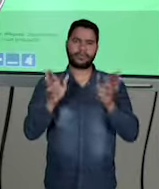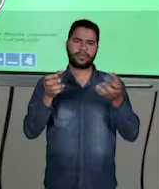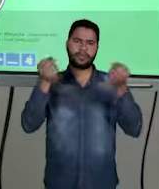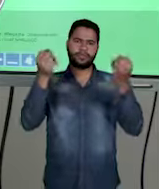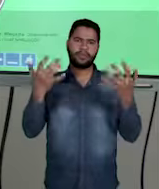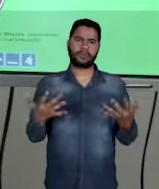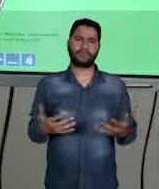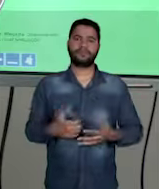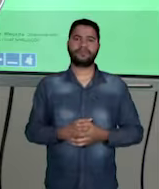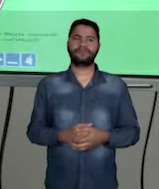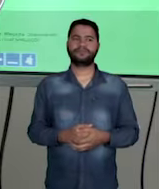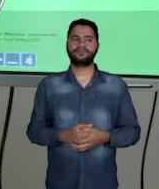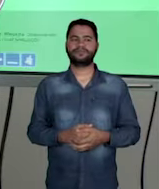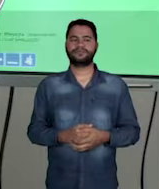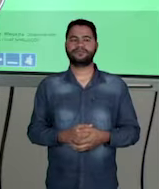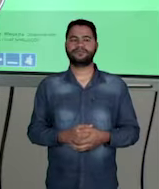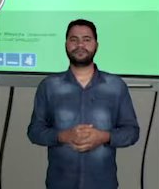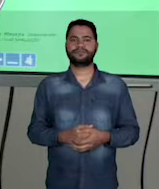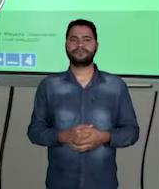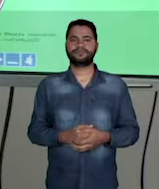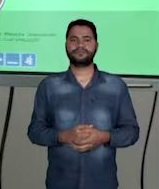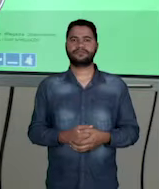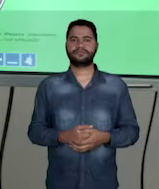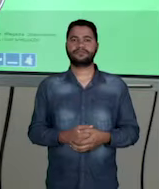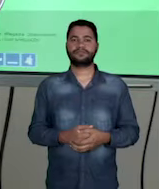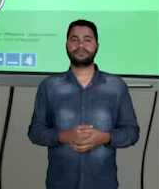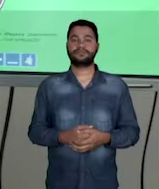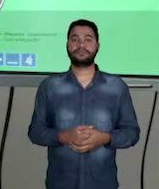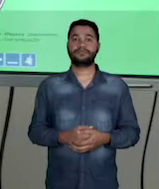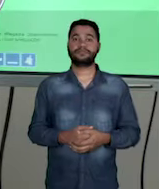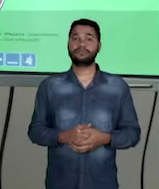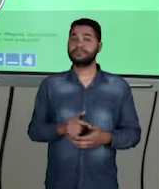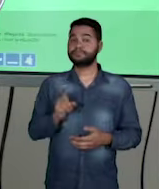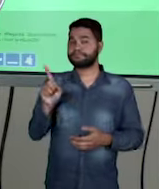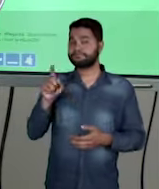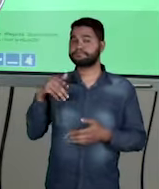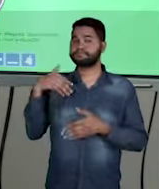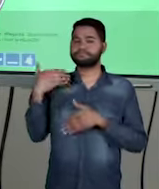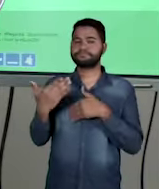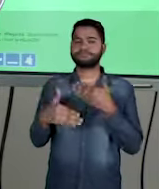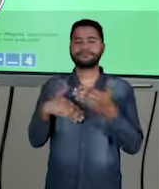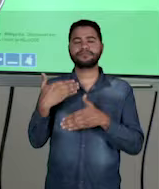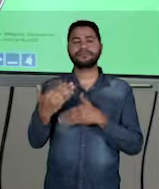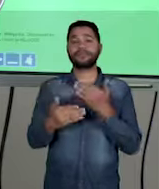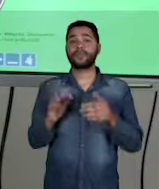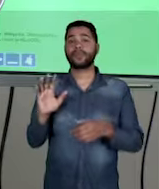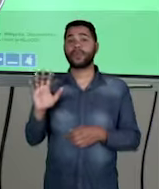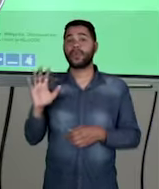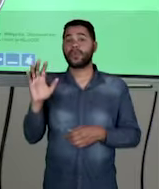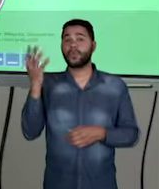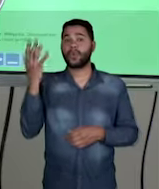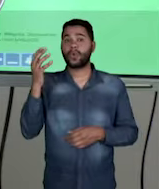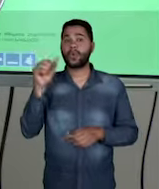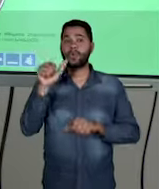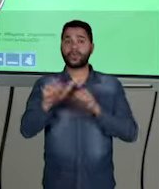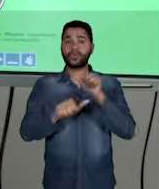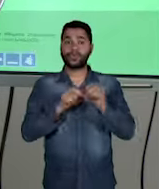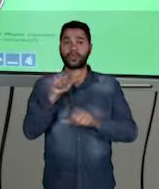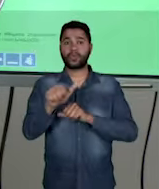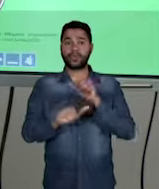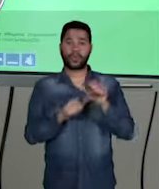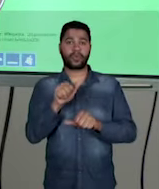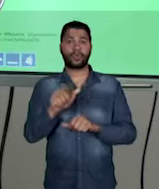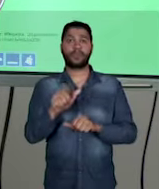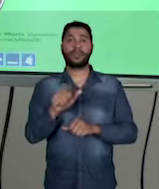disso tudo, dessas trocas gasosas. Então, nesse processo, ocorre a troca gasosa, que